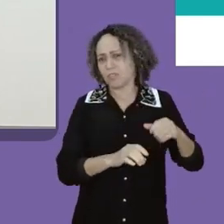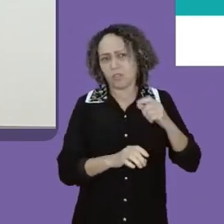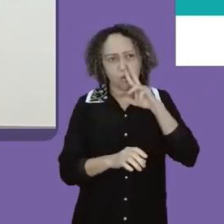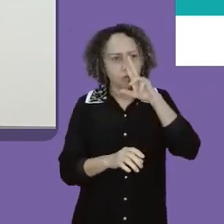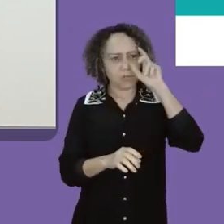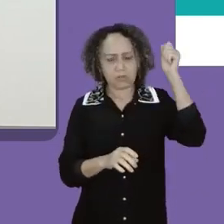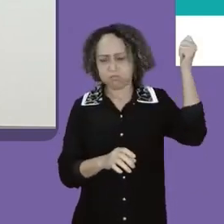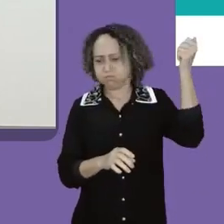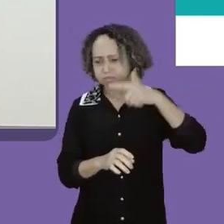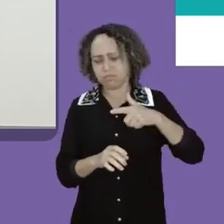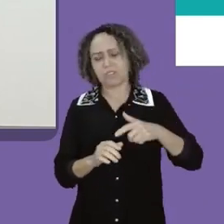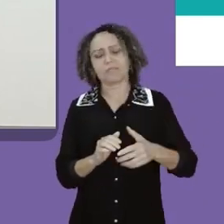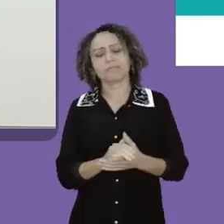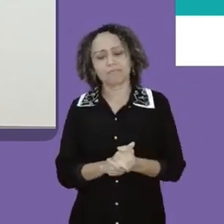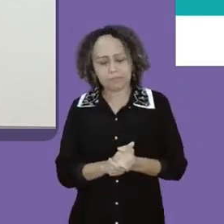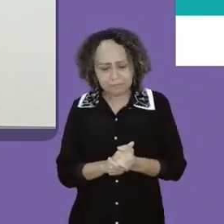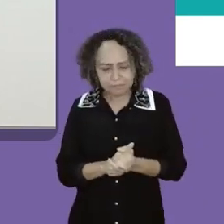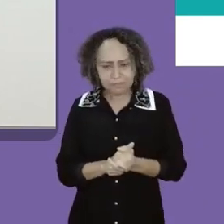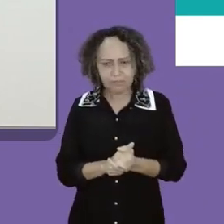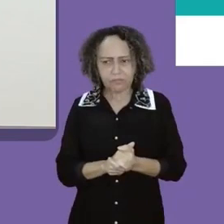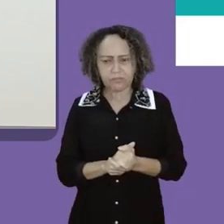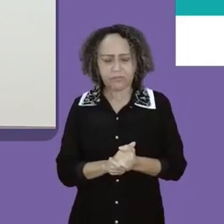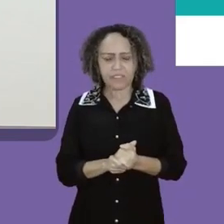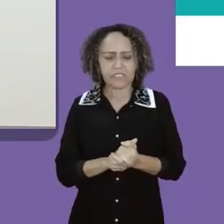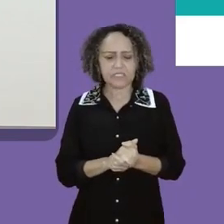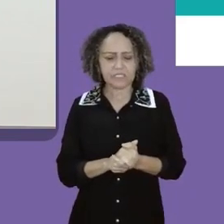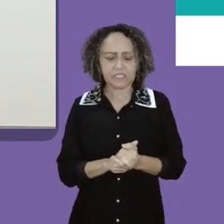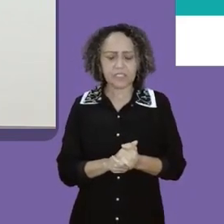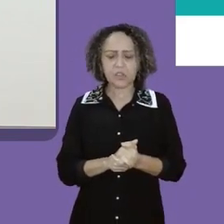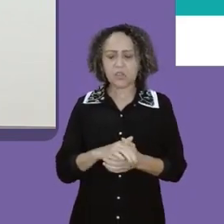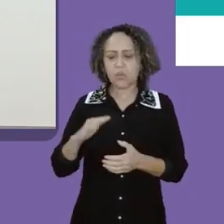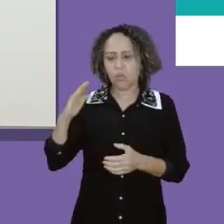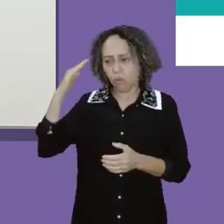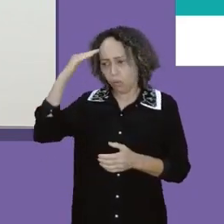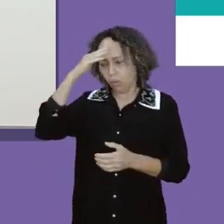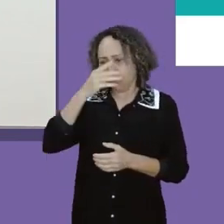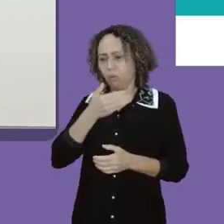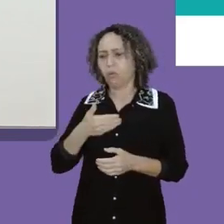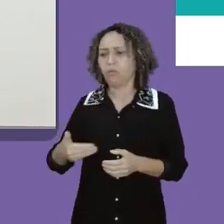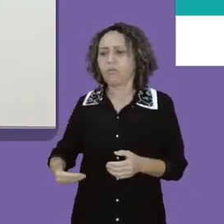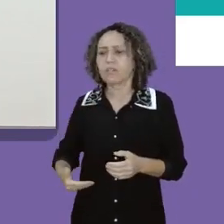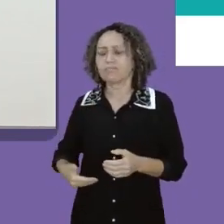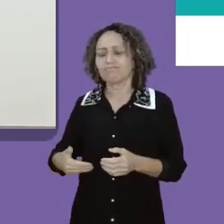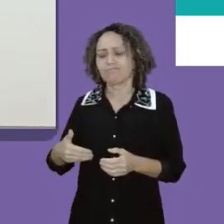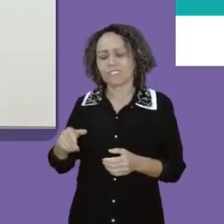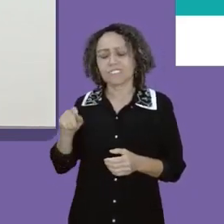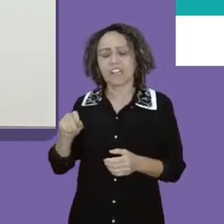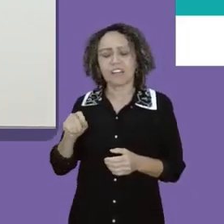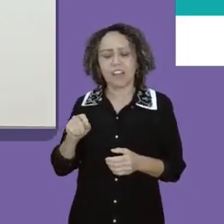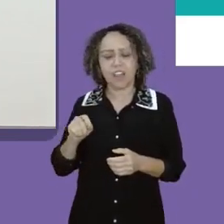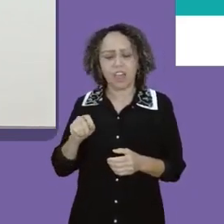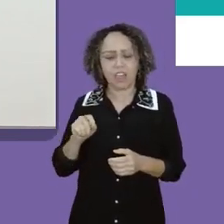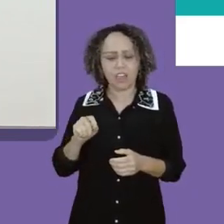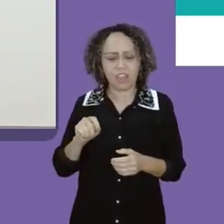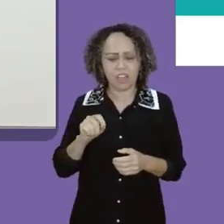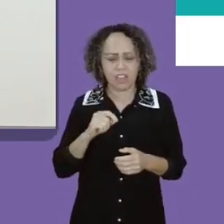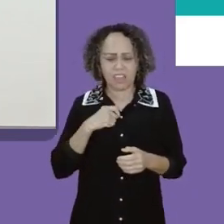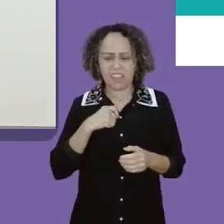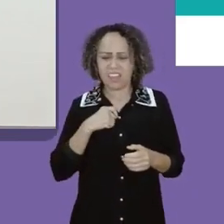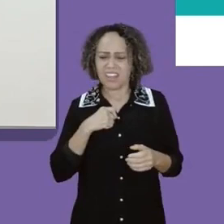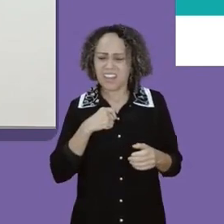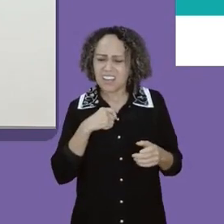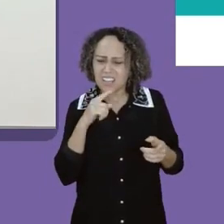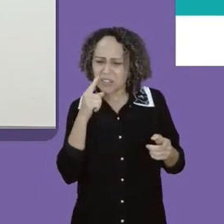os movimentos sociais, mas para criminalizar, na verdade, a força que tem